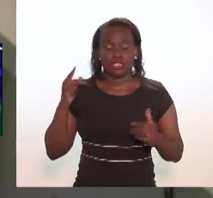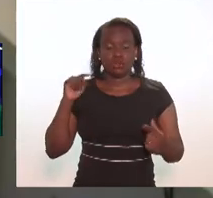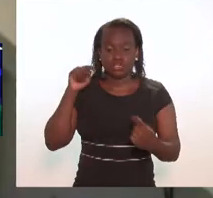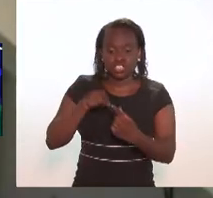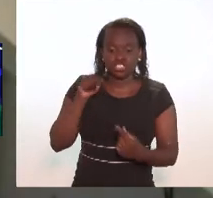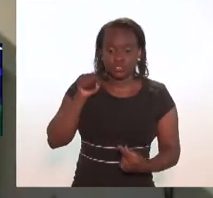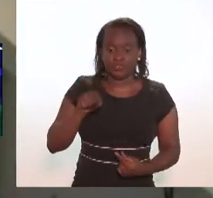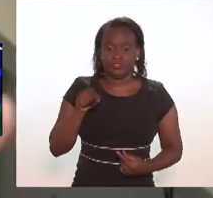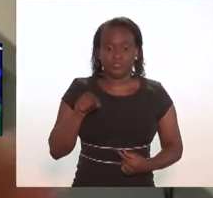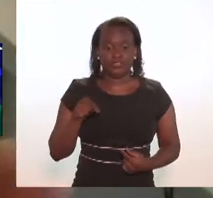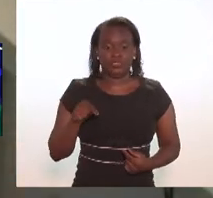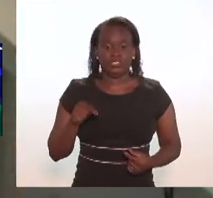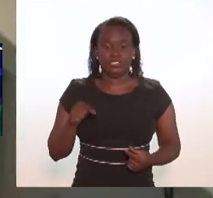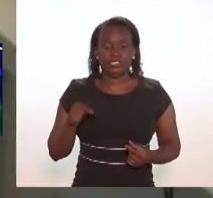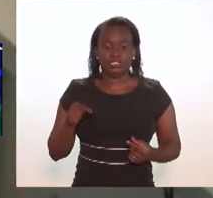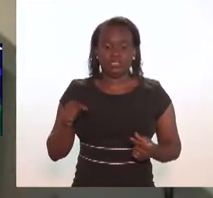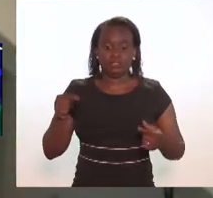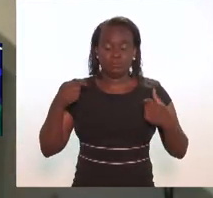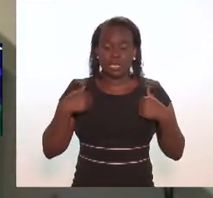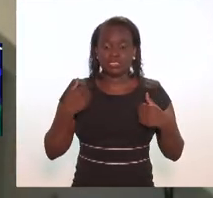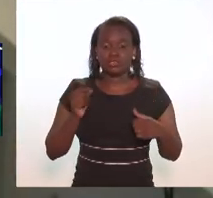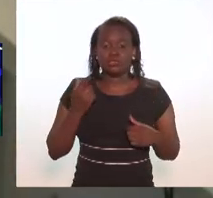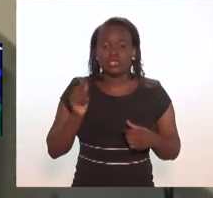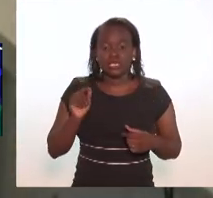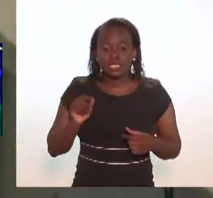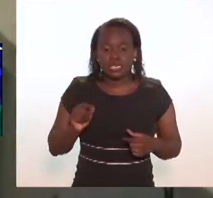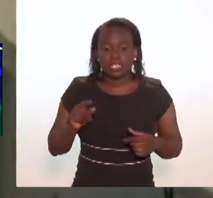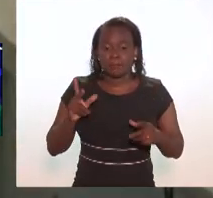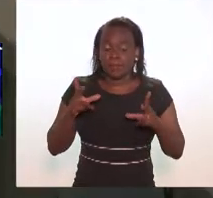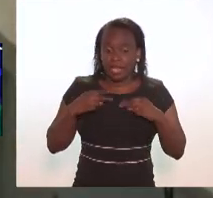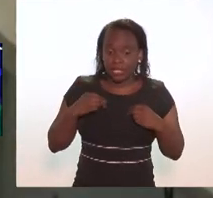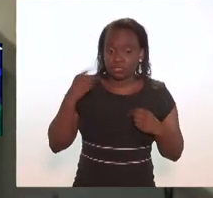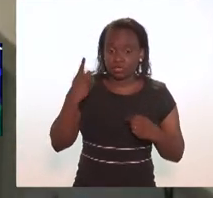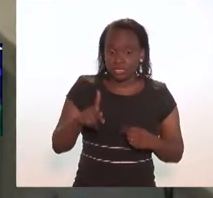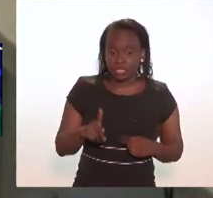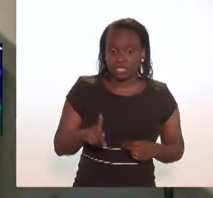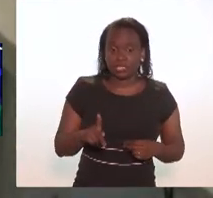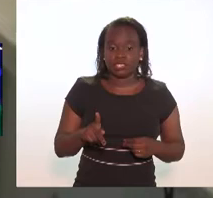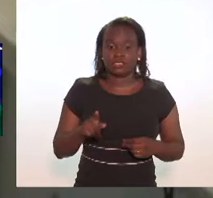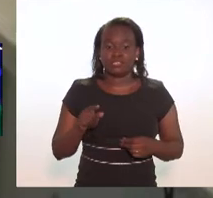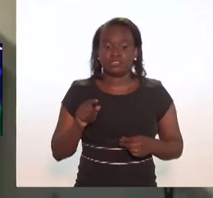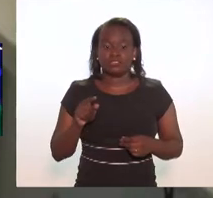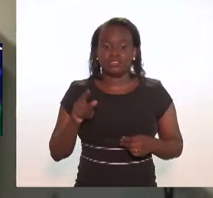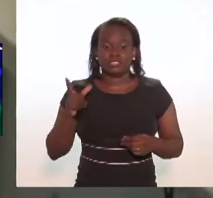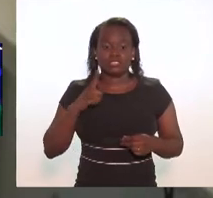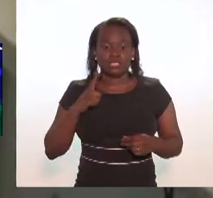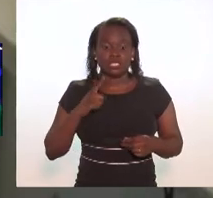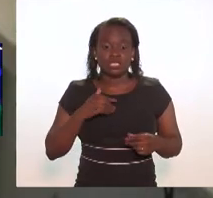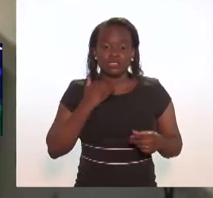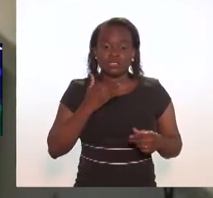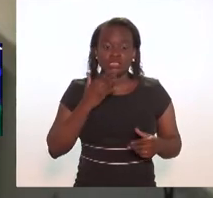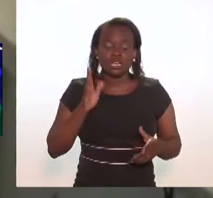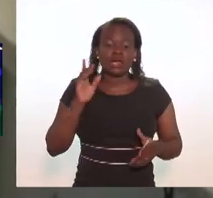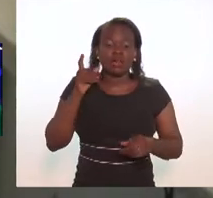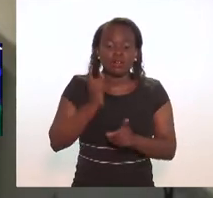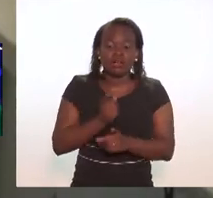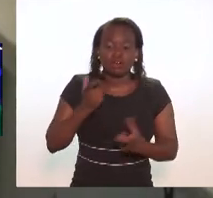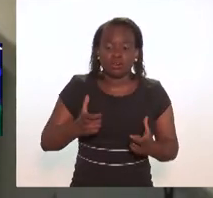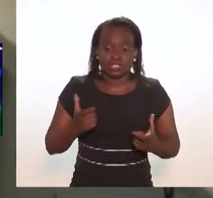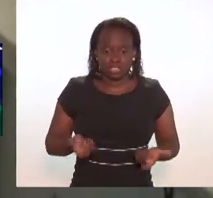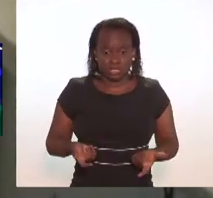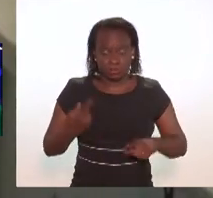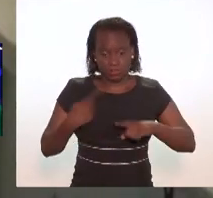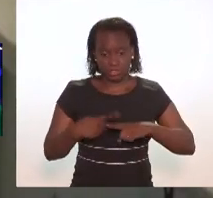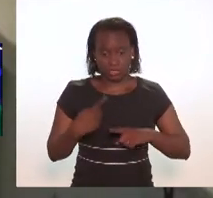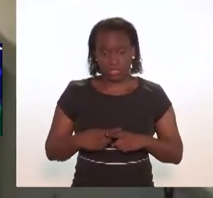objetivo. A minha questão é que, no mérito, nós deveríamos rejeitá-los. Até